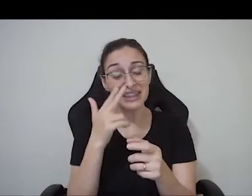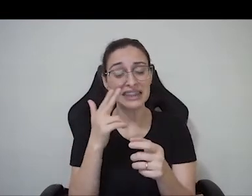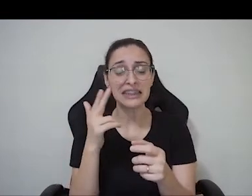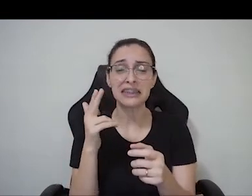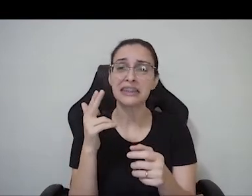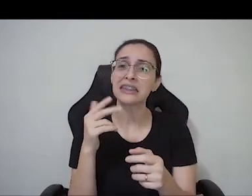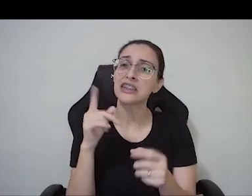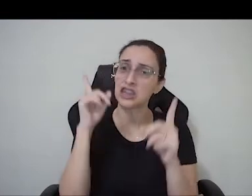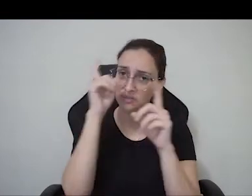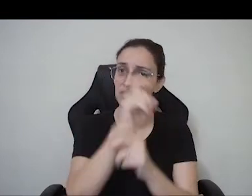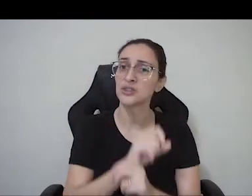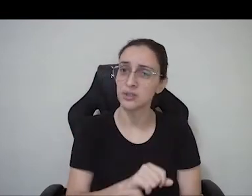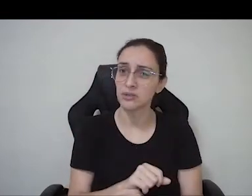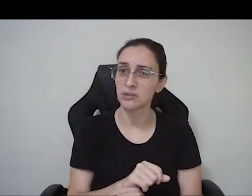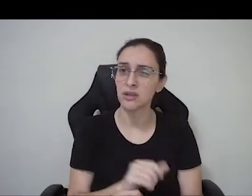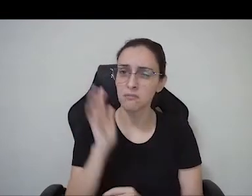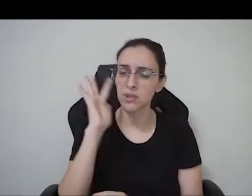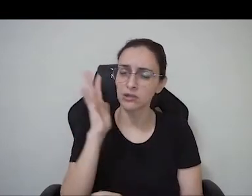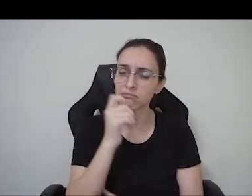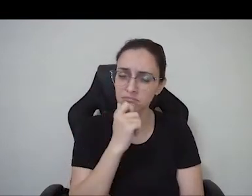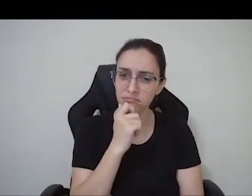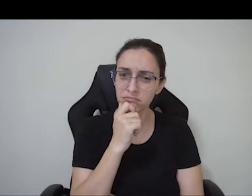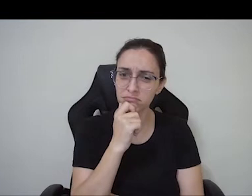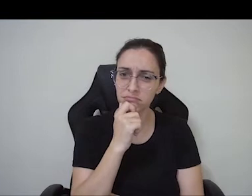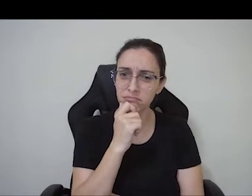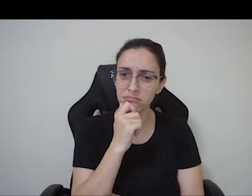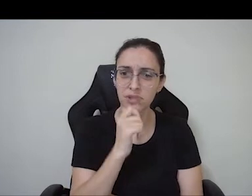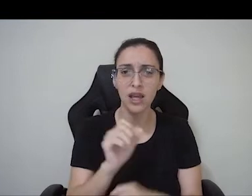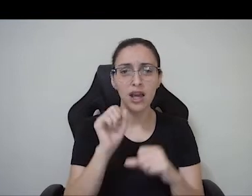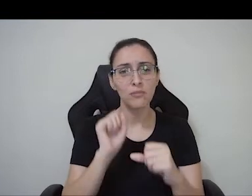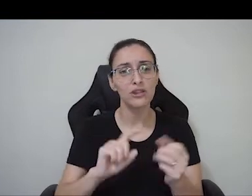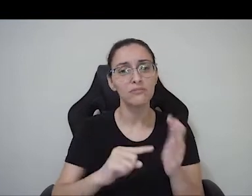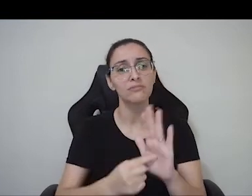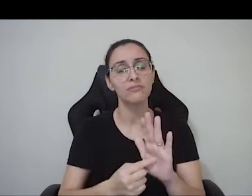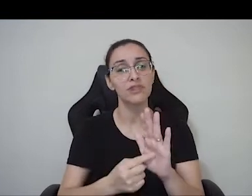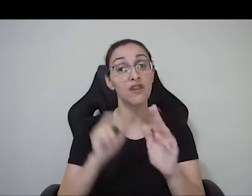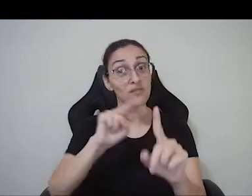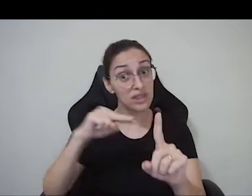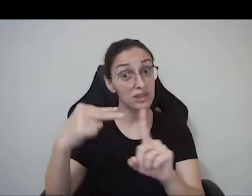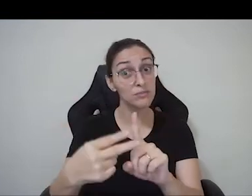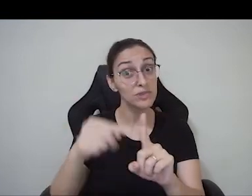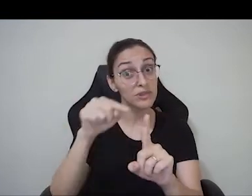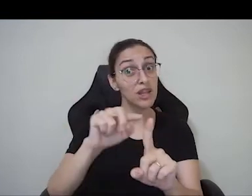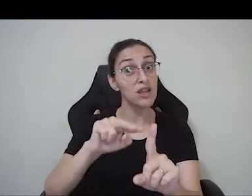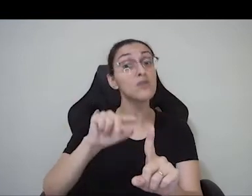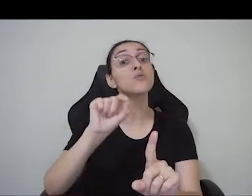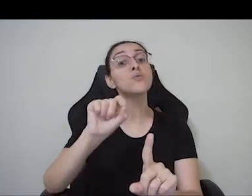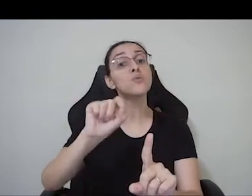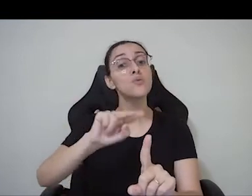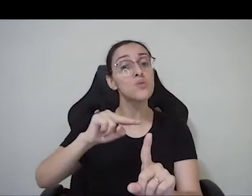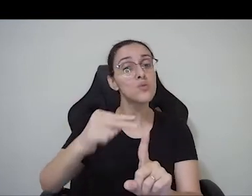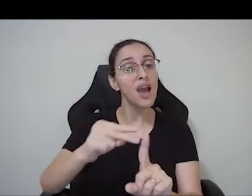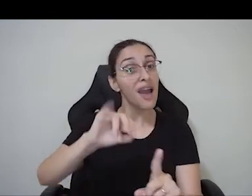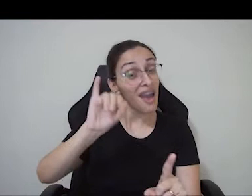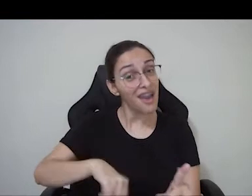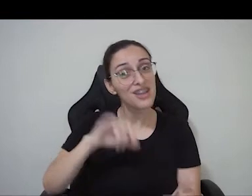distância. Já pensaram que a gente pode trazer visibilidade? Visibilidade é uma